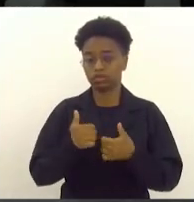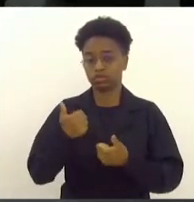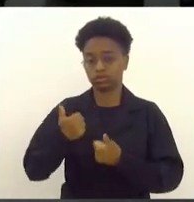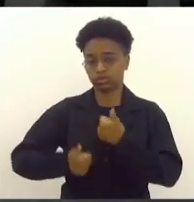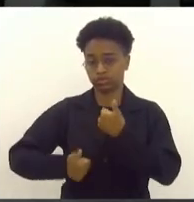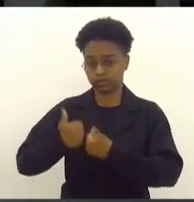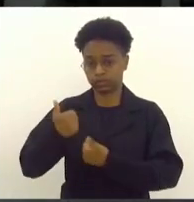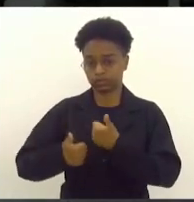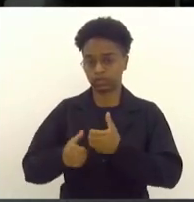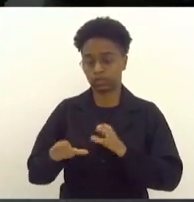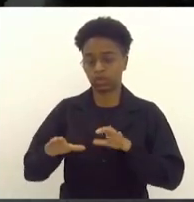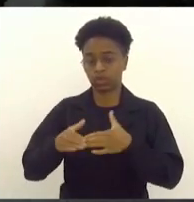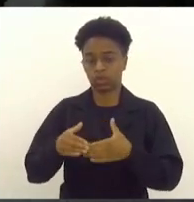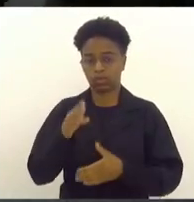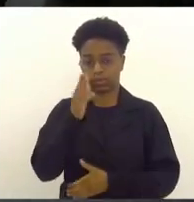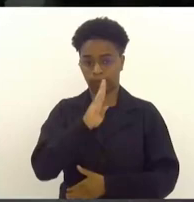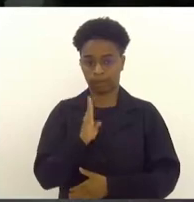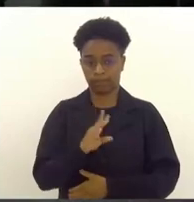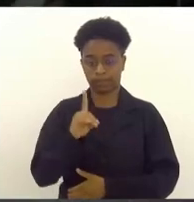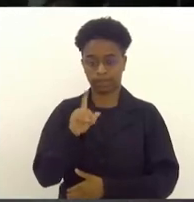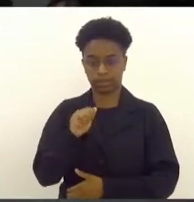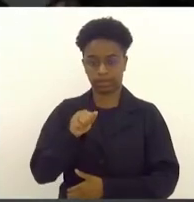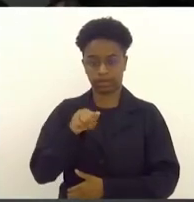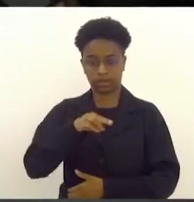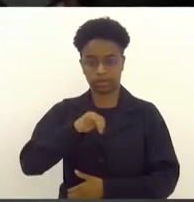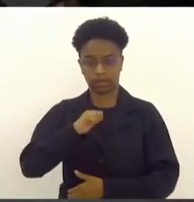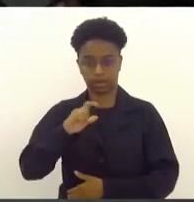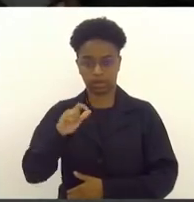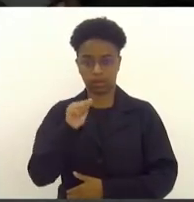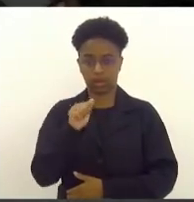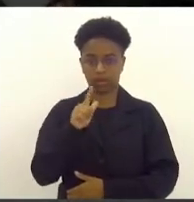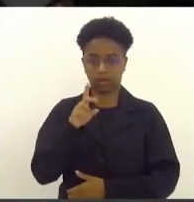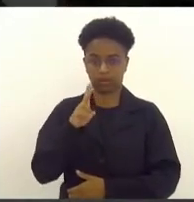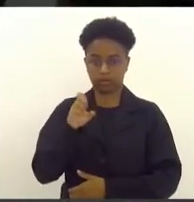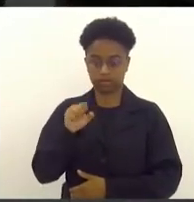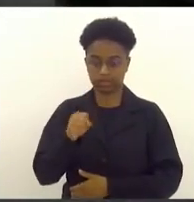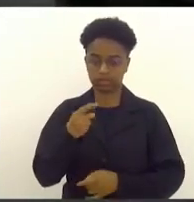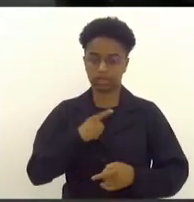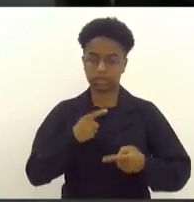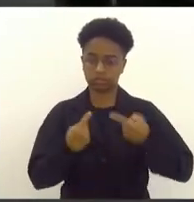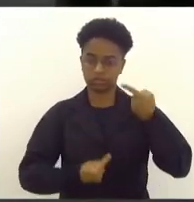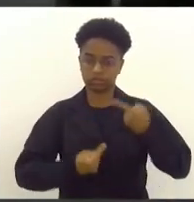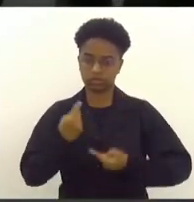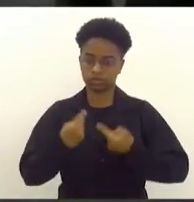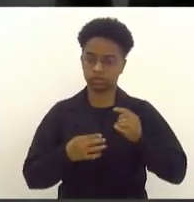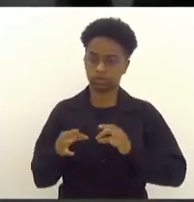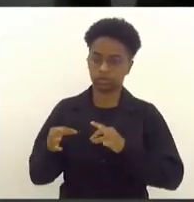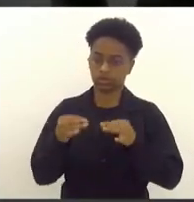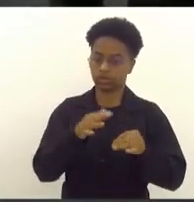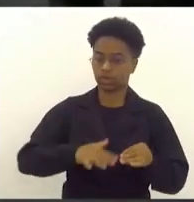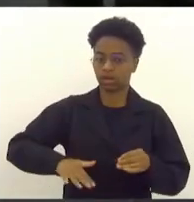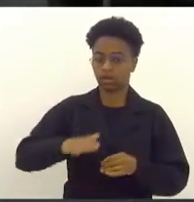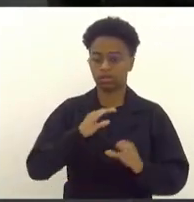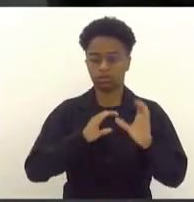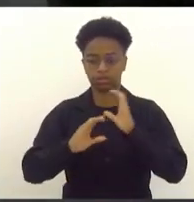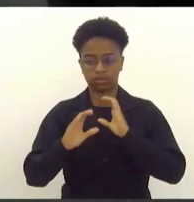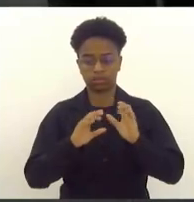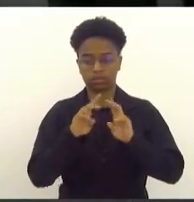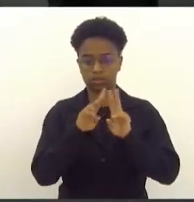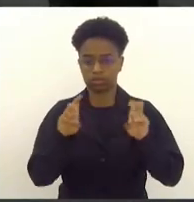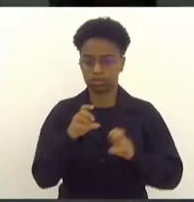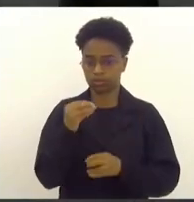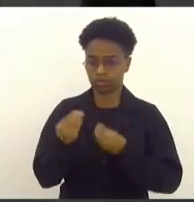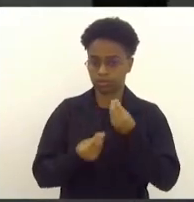da Seleção Brasileira Daniel Alves que suscitou inclusive um debate em todos os meios de comunicação sobre a importância